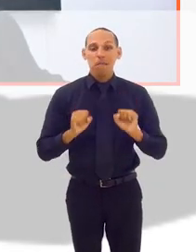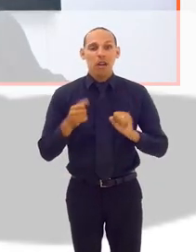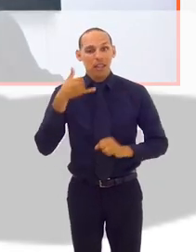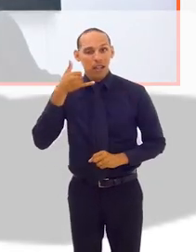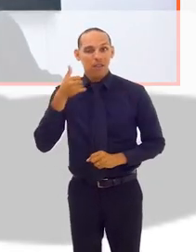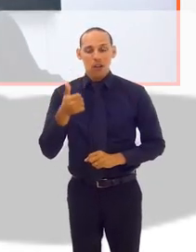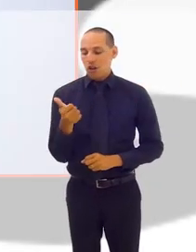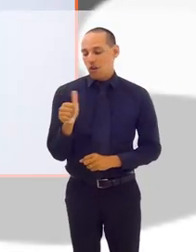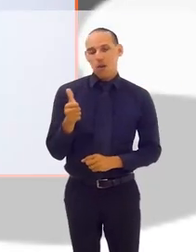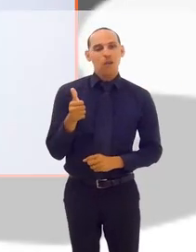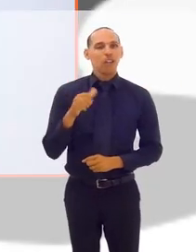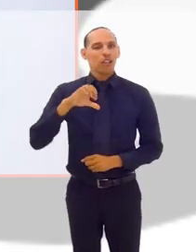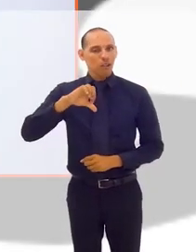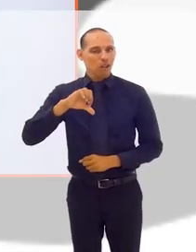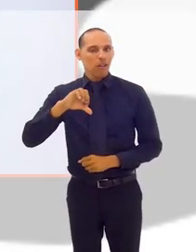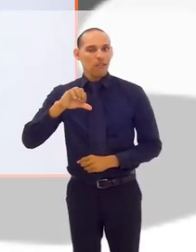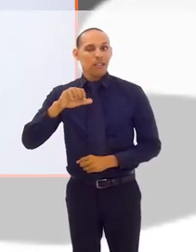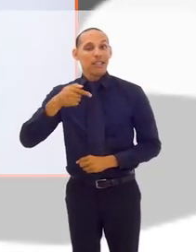entrar em contato pelo telefone